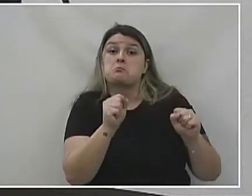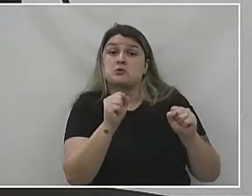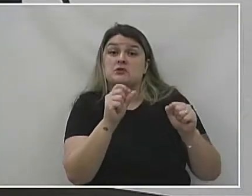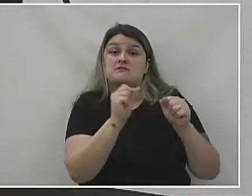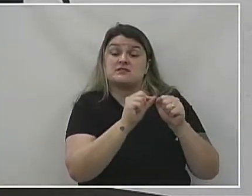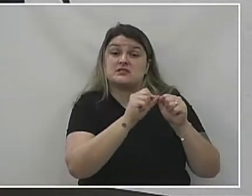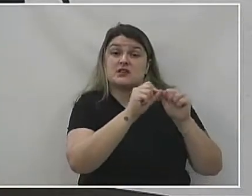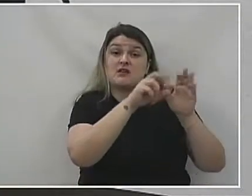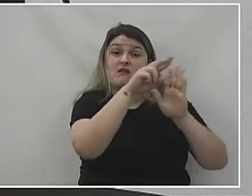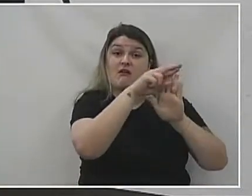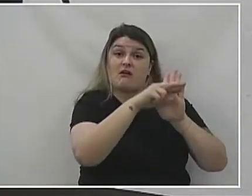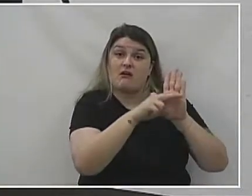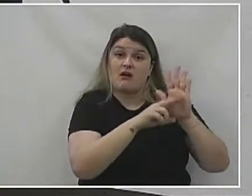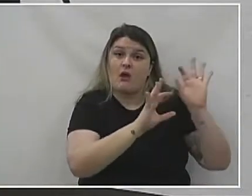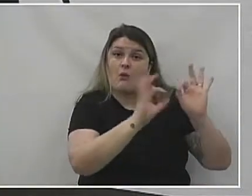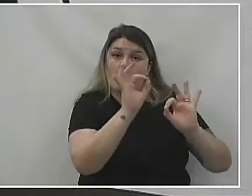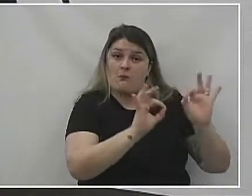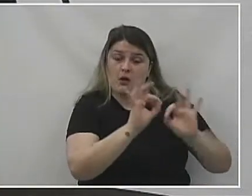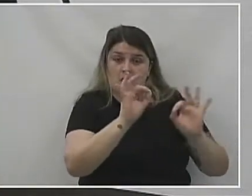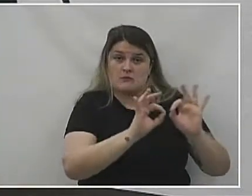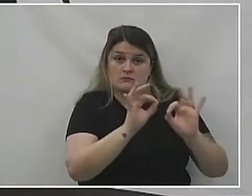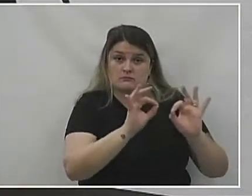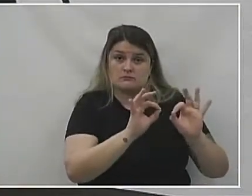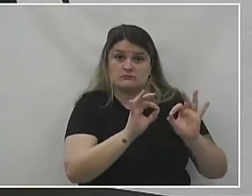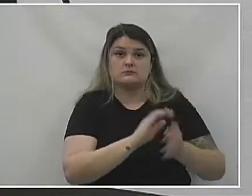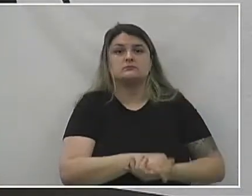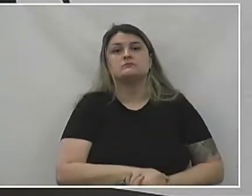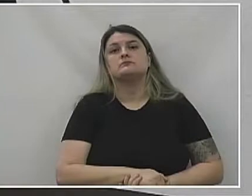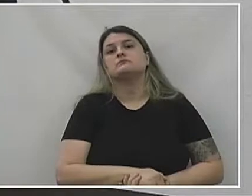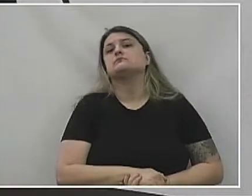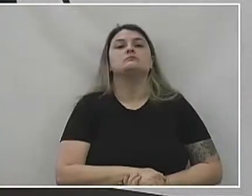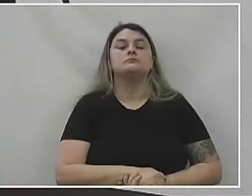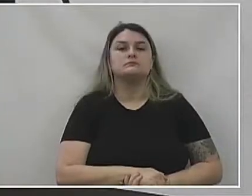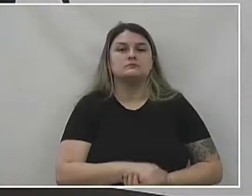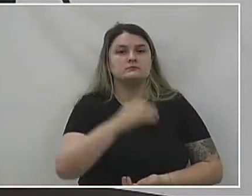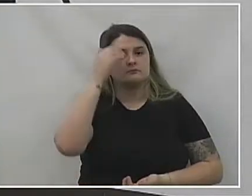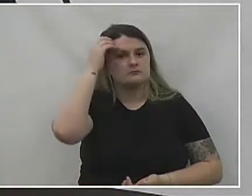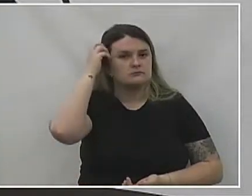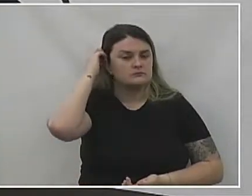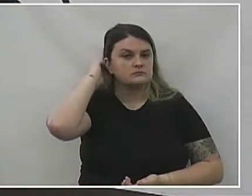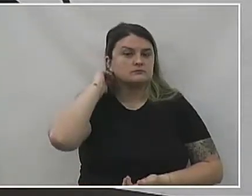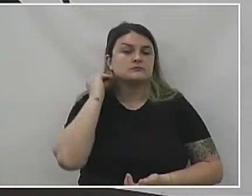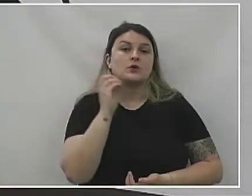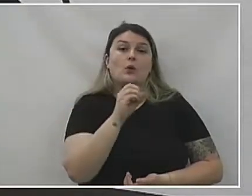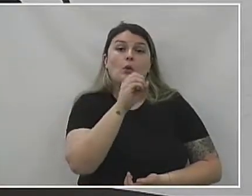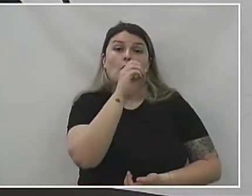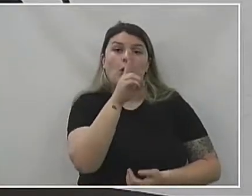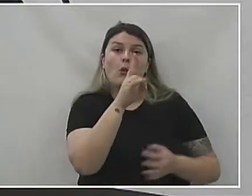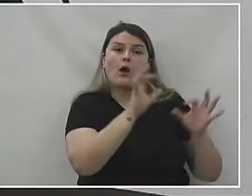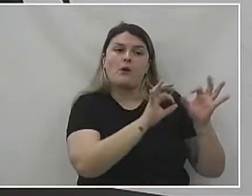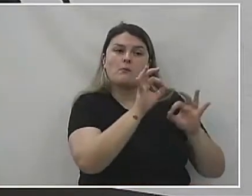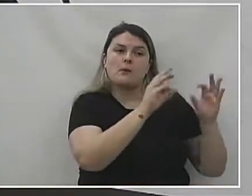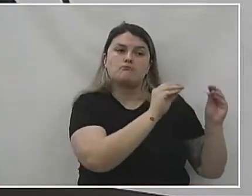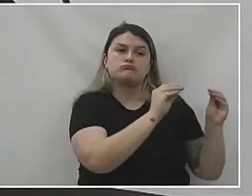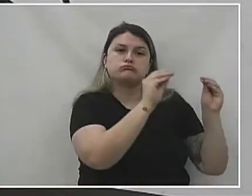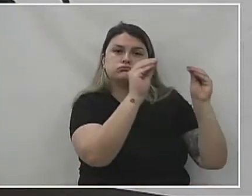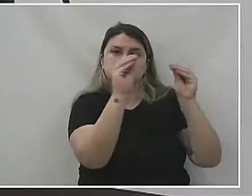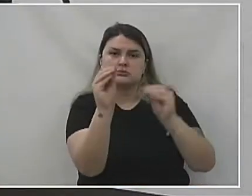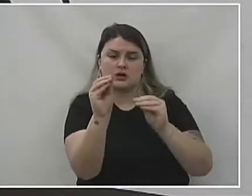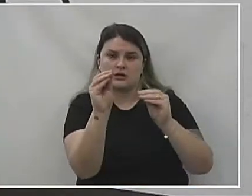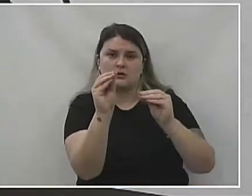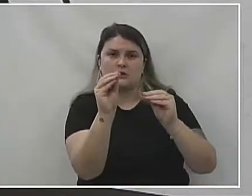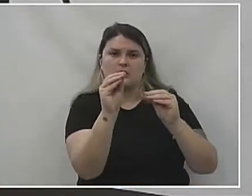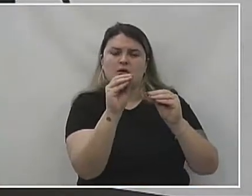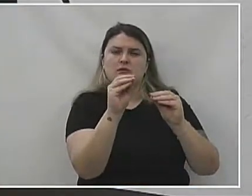regular regularizações a gente está falando em regularização dessas obras que estão neste locais ou a relocação é claro que